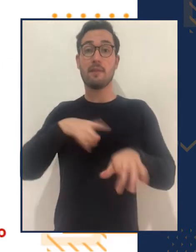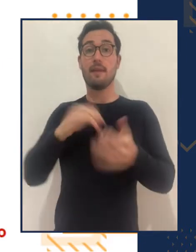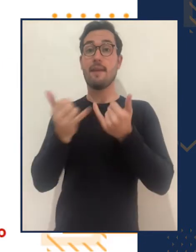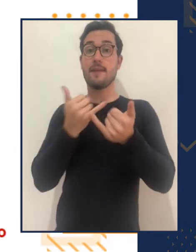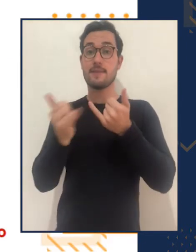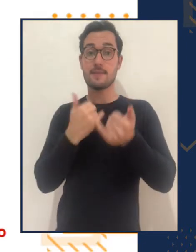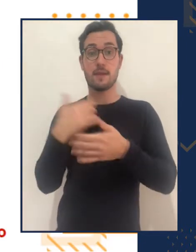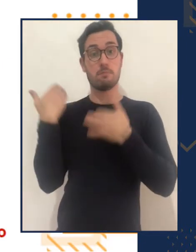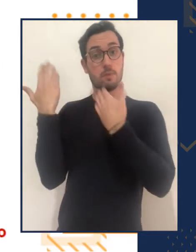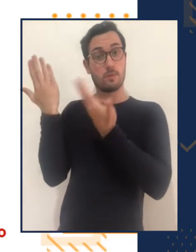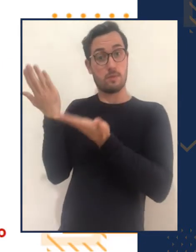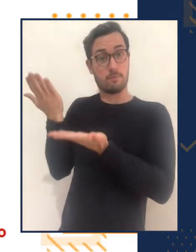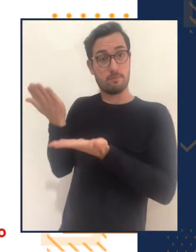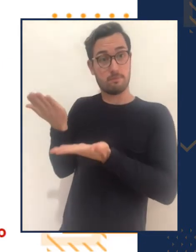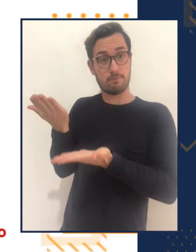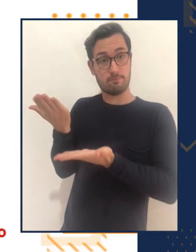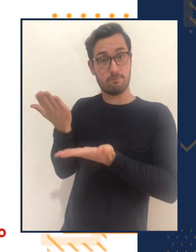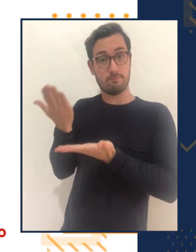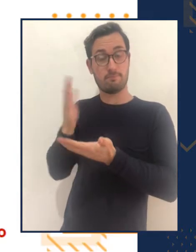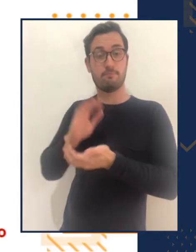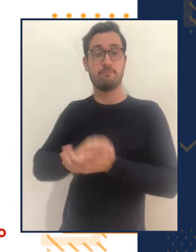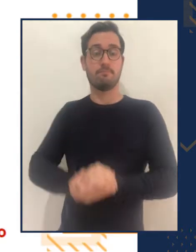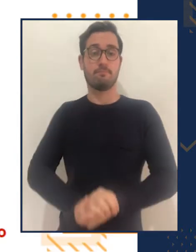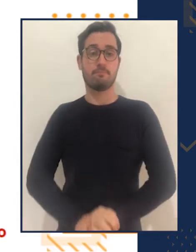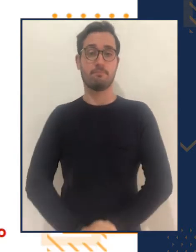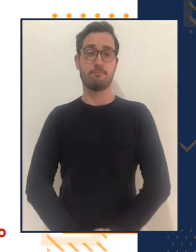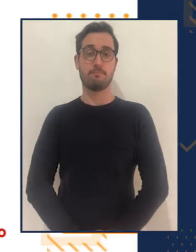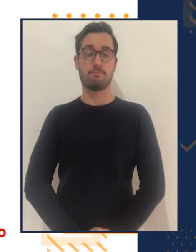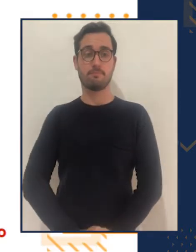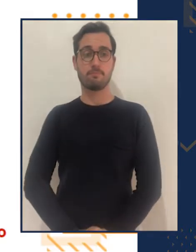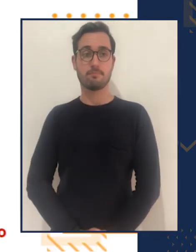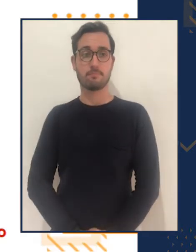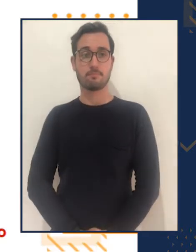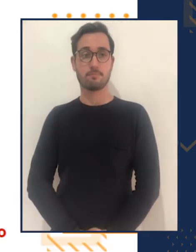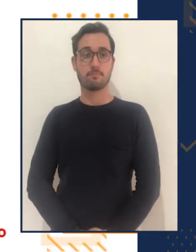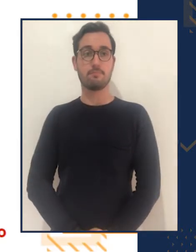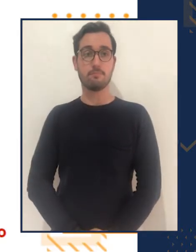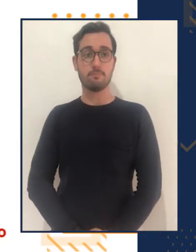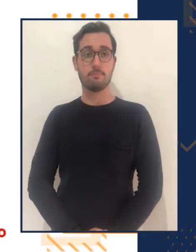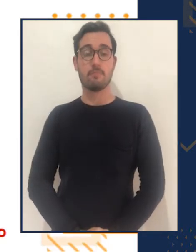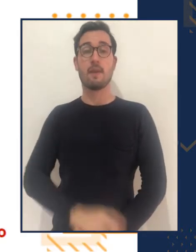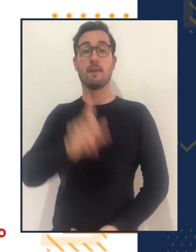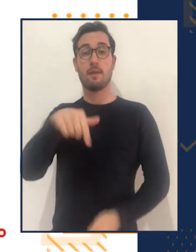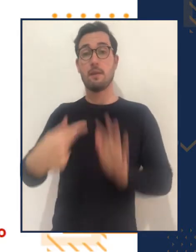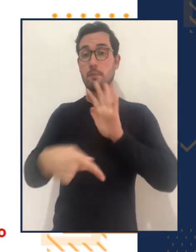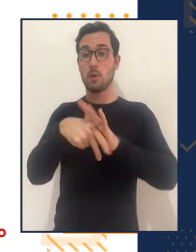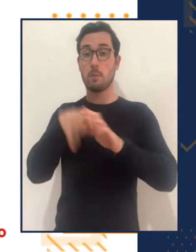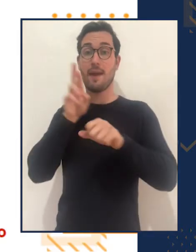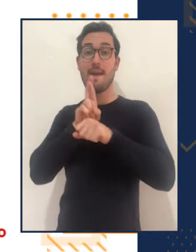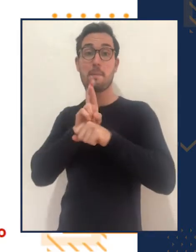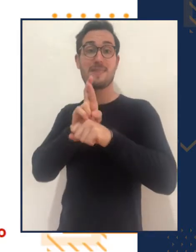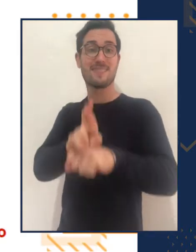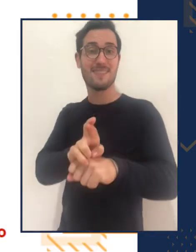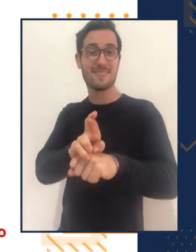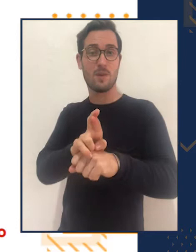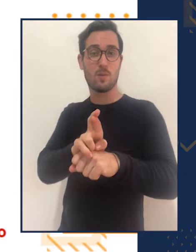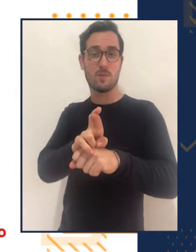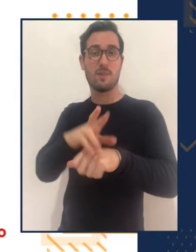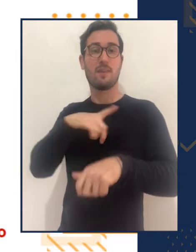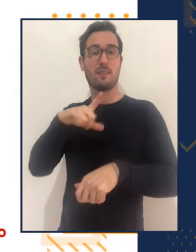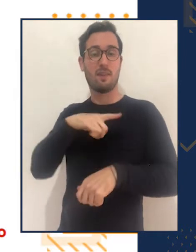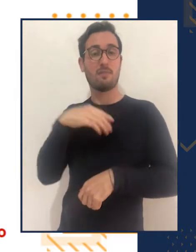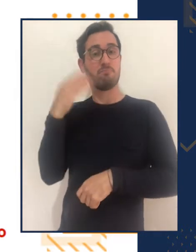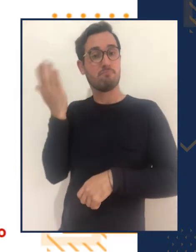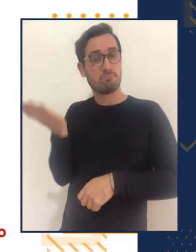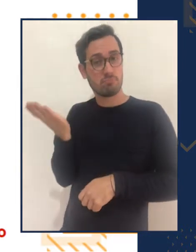aqui a gente tem alguns exemplos. Então, 3.000 volts pode ser representado por 3 kV. 3 vezes 1000, Então, o 1000